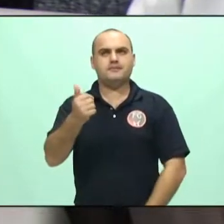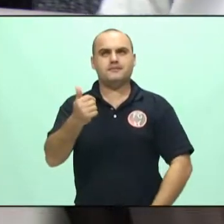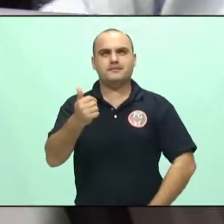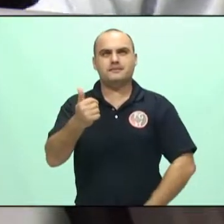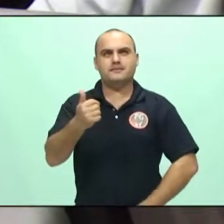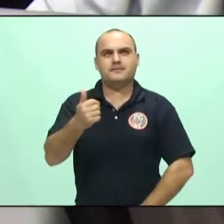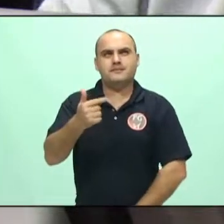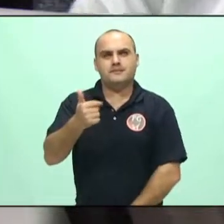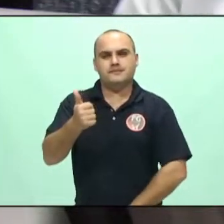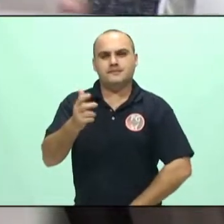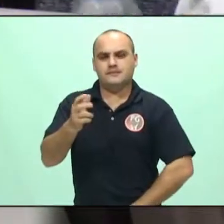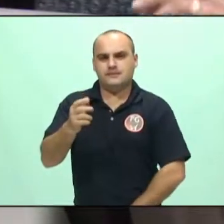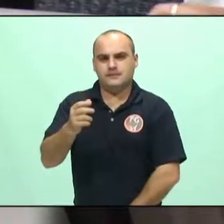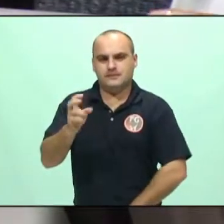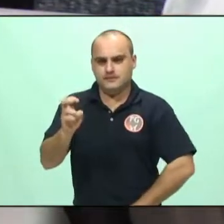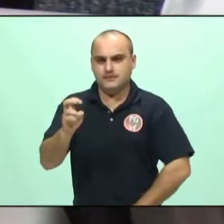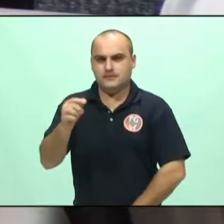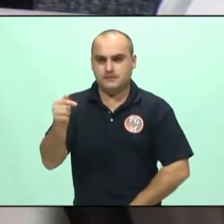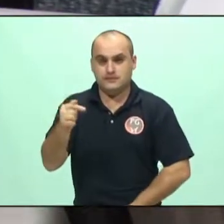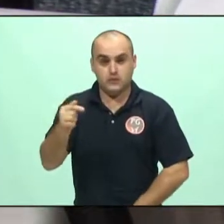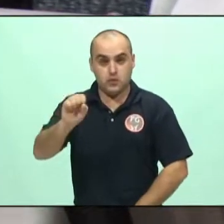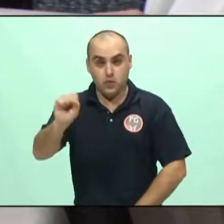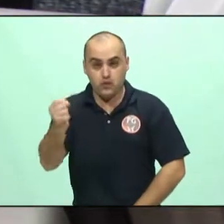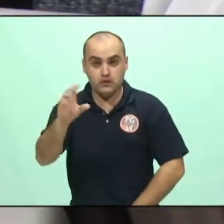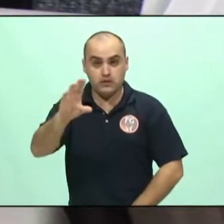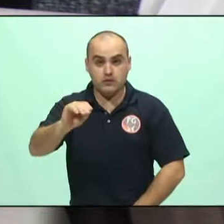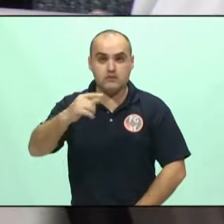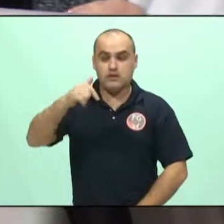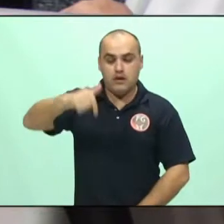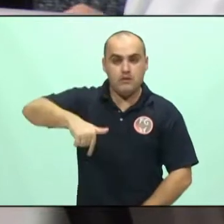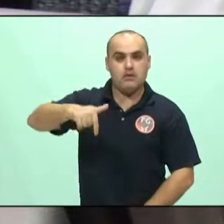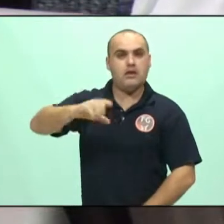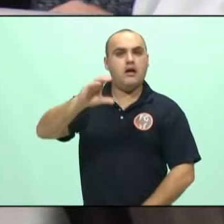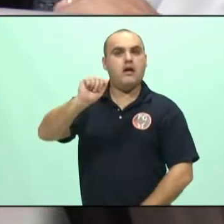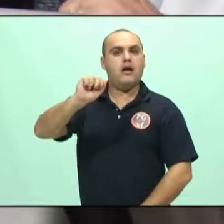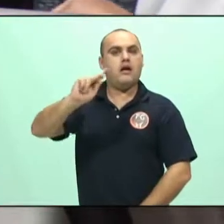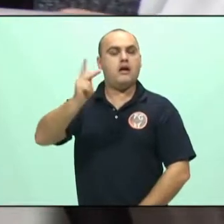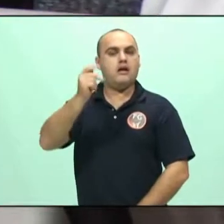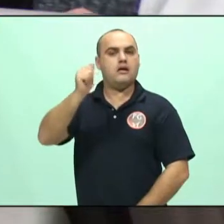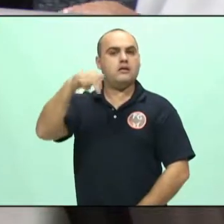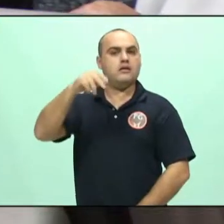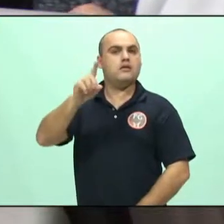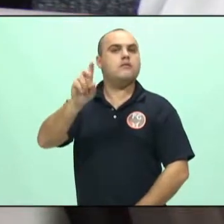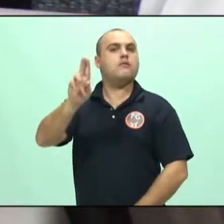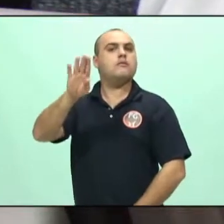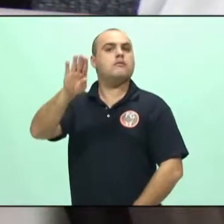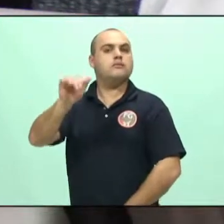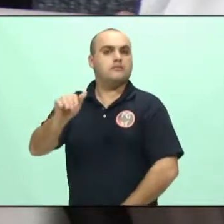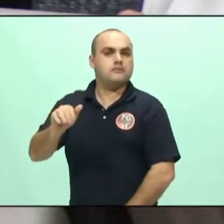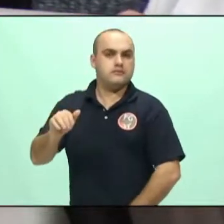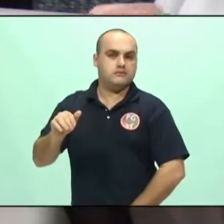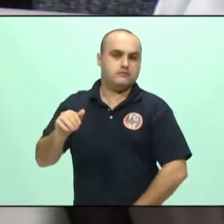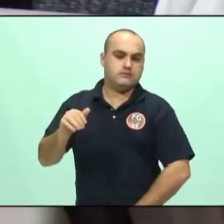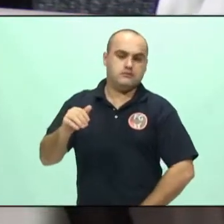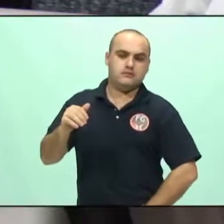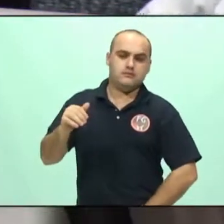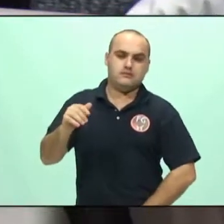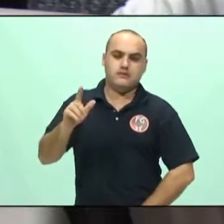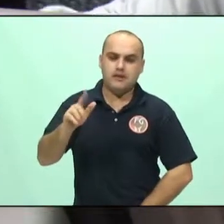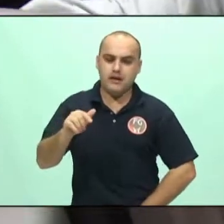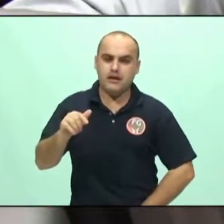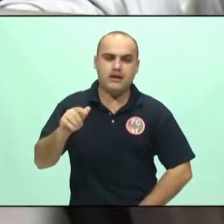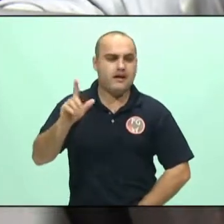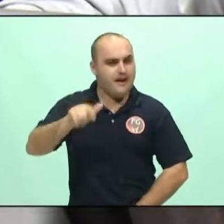8 horas da noite eu tava aqui na canhanduba eu disse não dá fui obrigado a ligar e desmarcar então é um absurdo